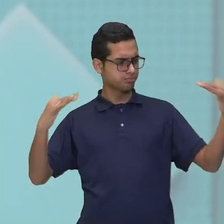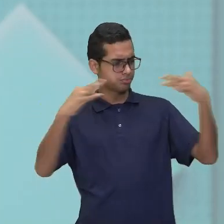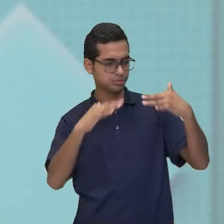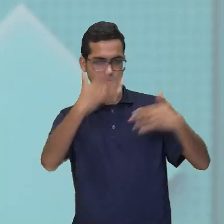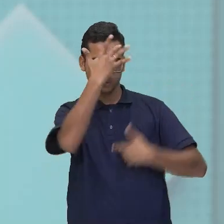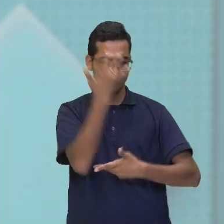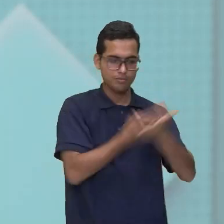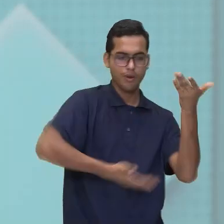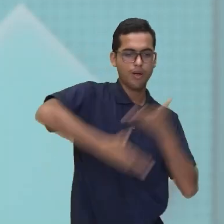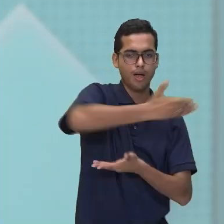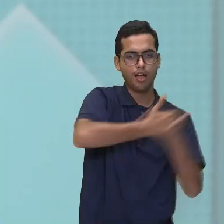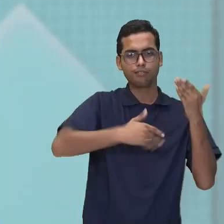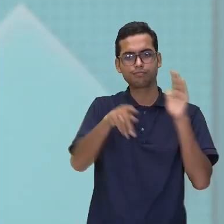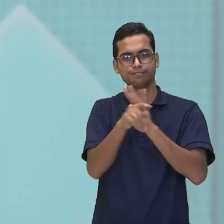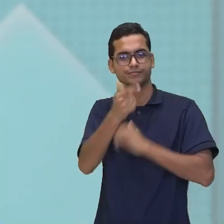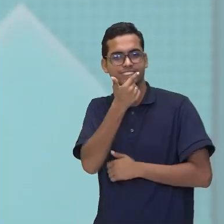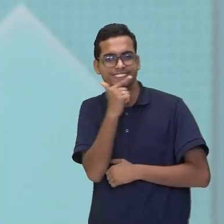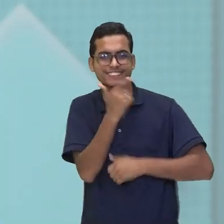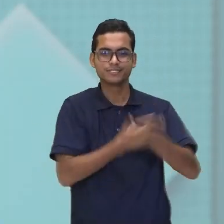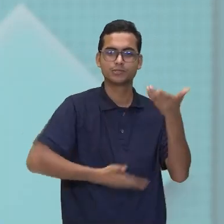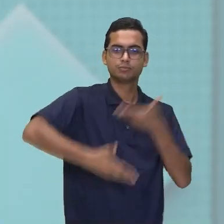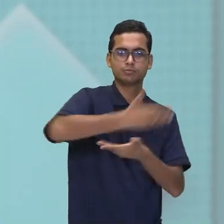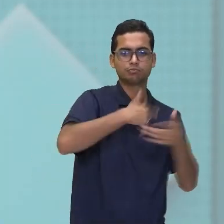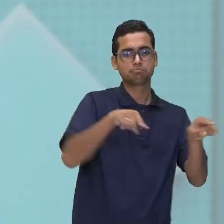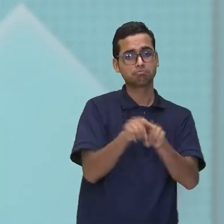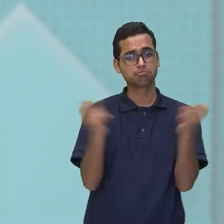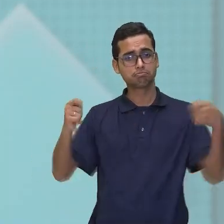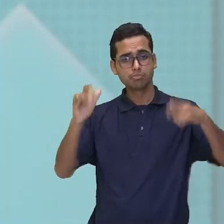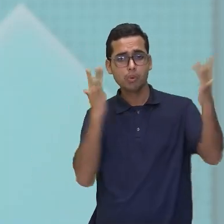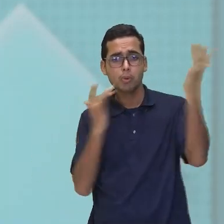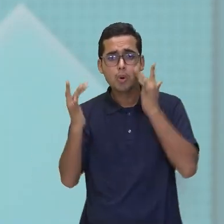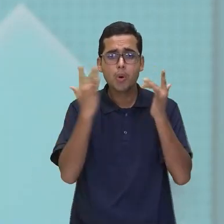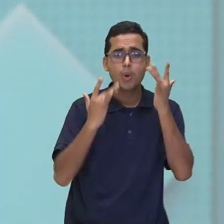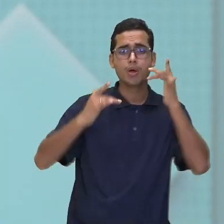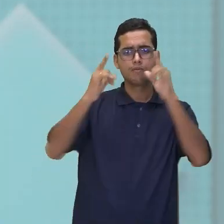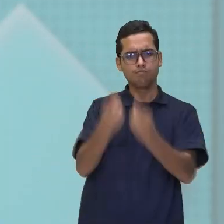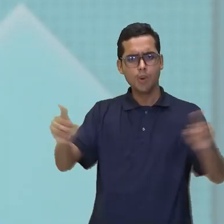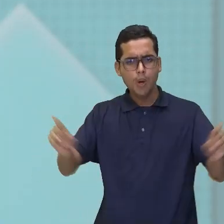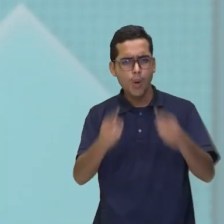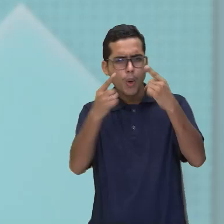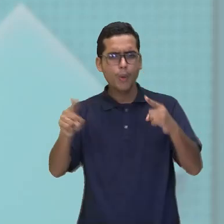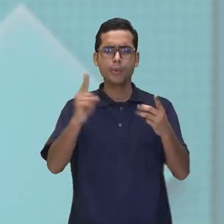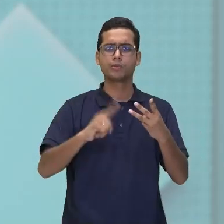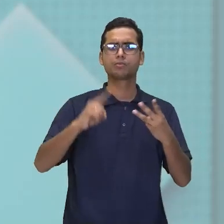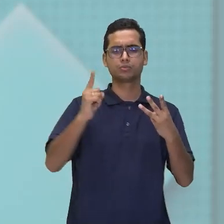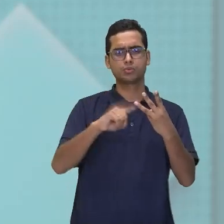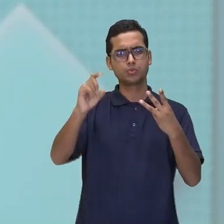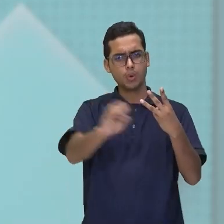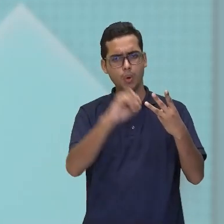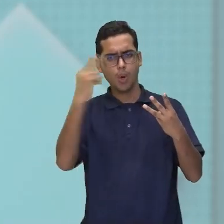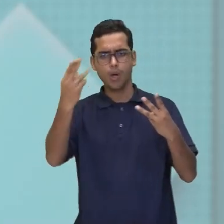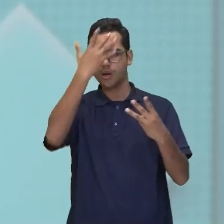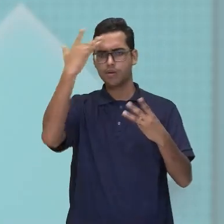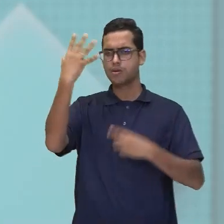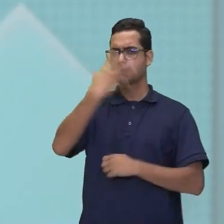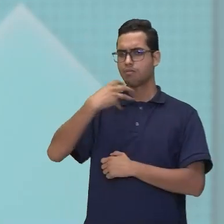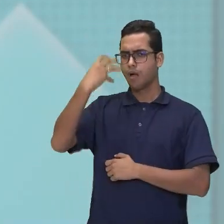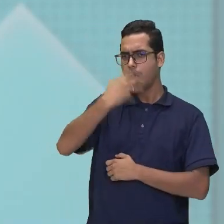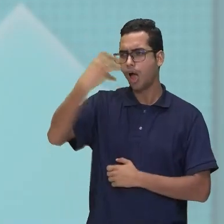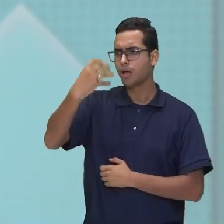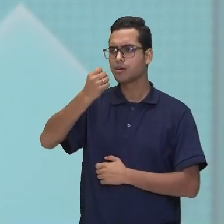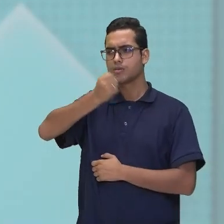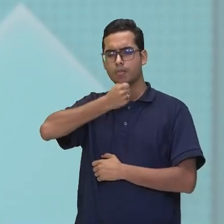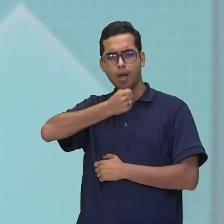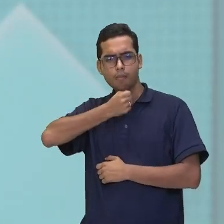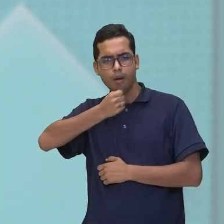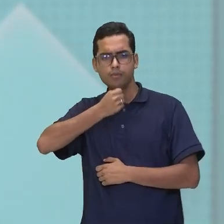participando. Pode ser também através do teatro, pode ser da música, ou seja, chega um cantor numa